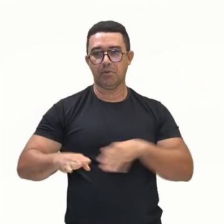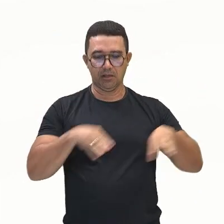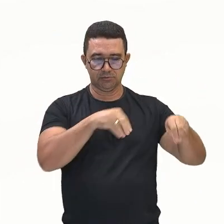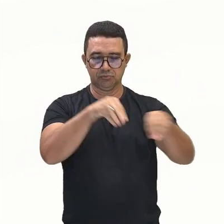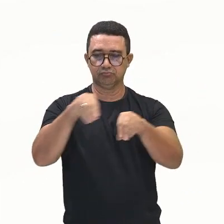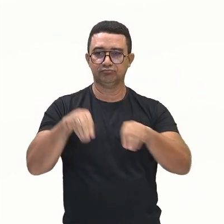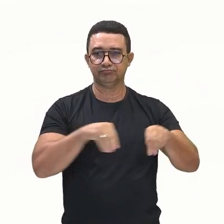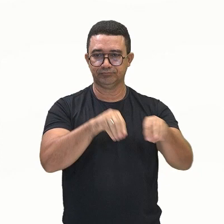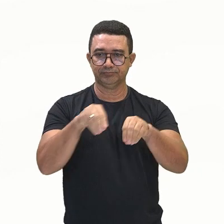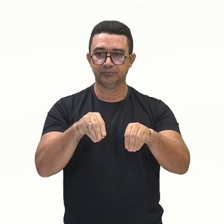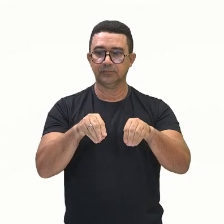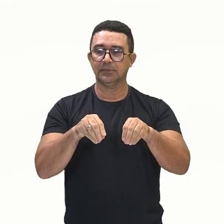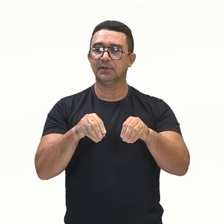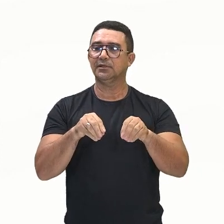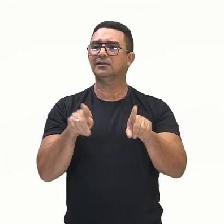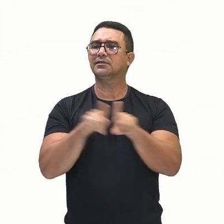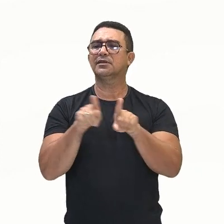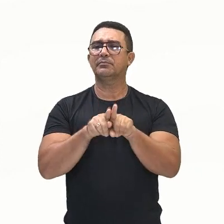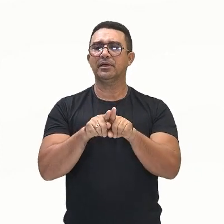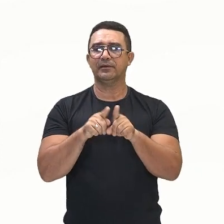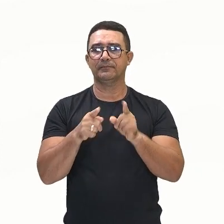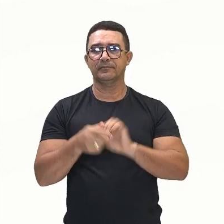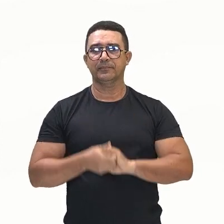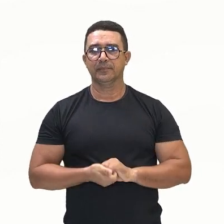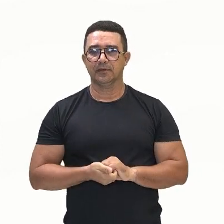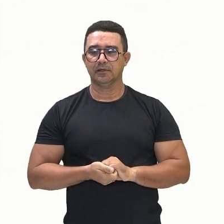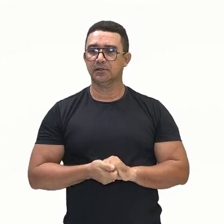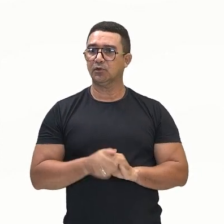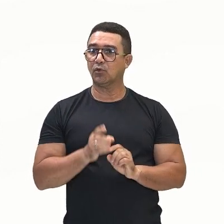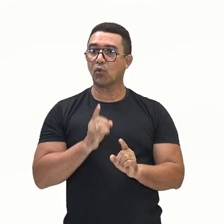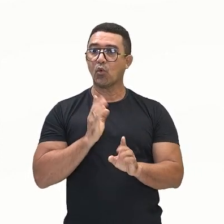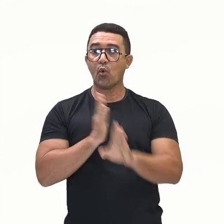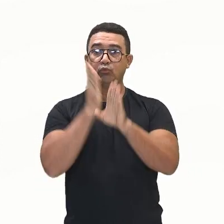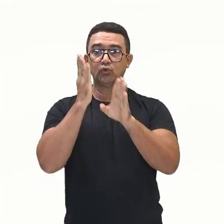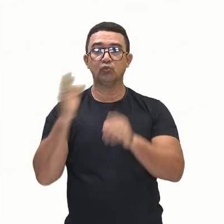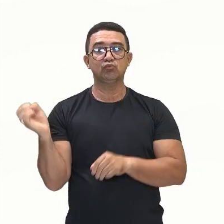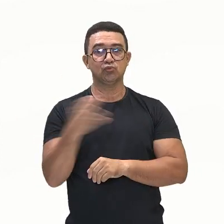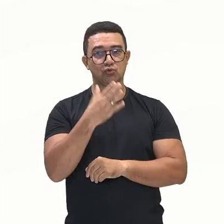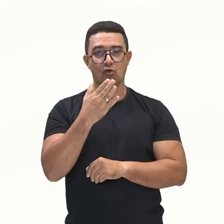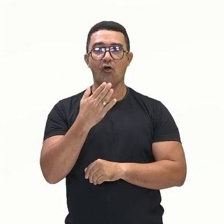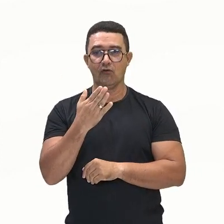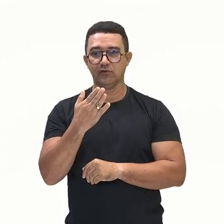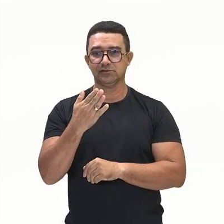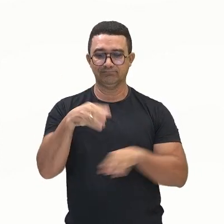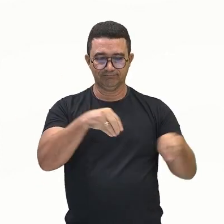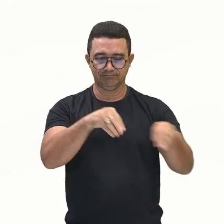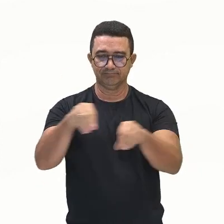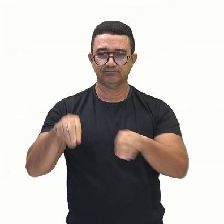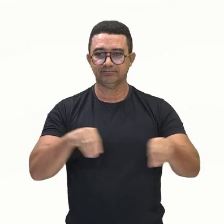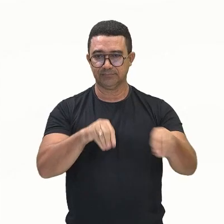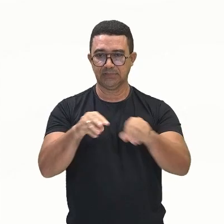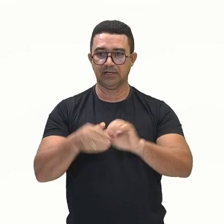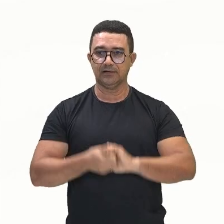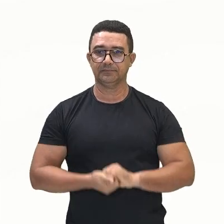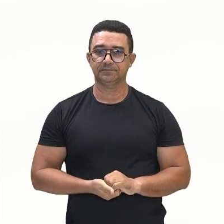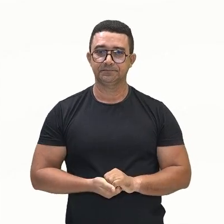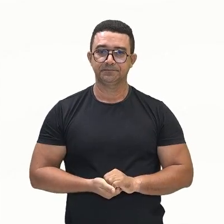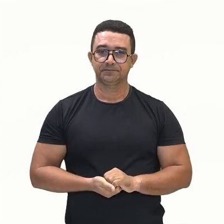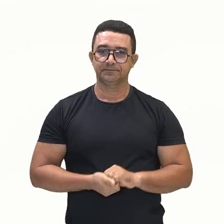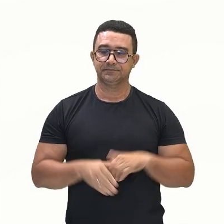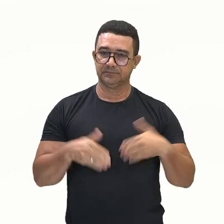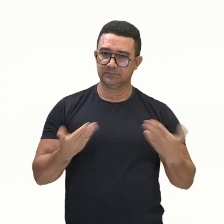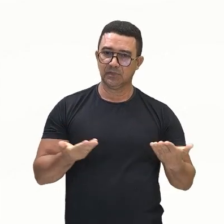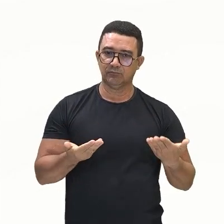território aqui e acabou por, né, olha só, entre aspas, descobrir novas terras. Então, esse fato, apesar de conhecido